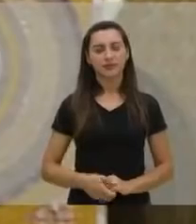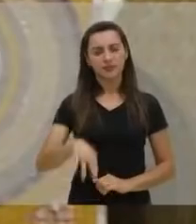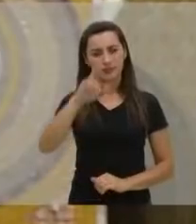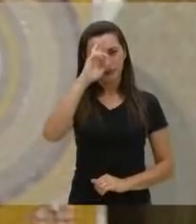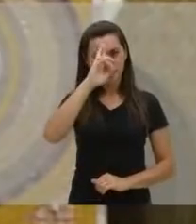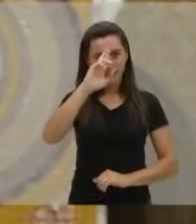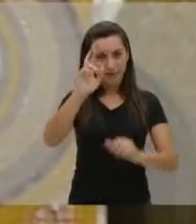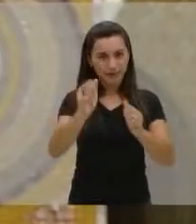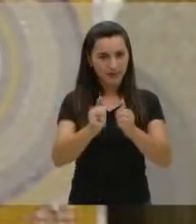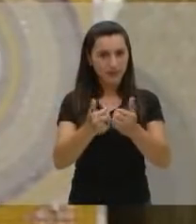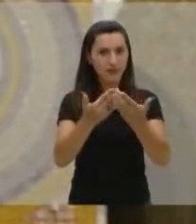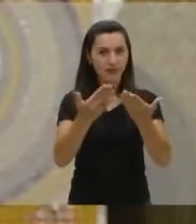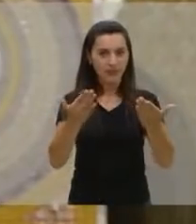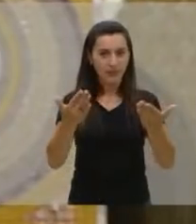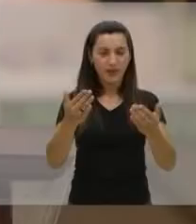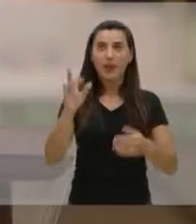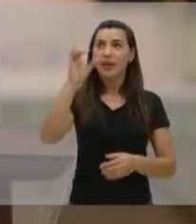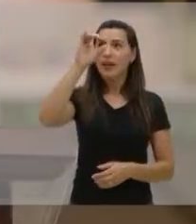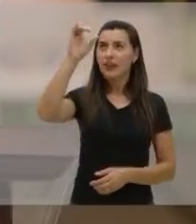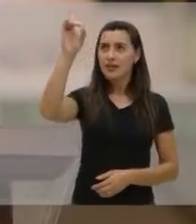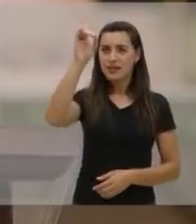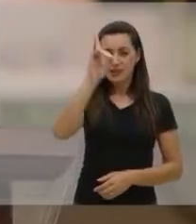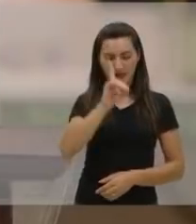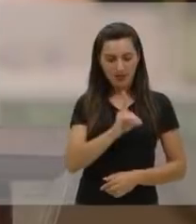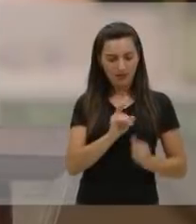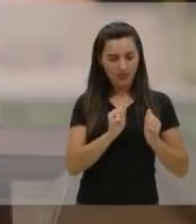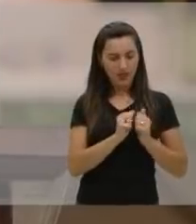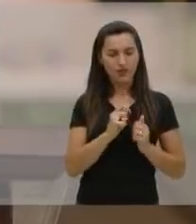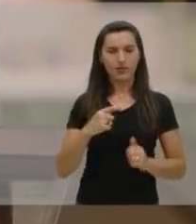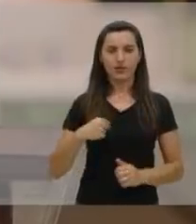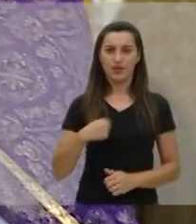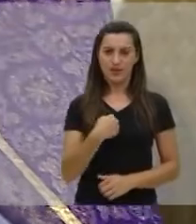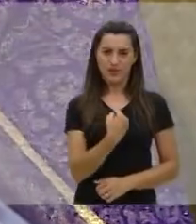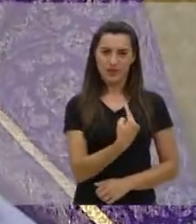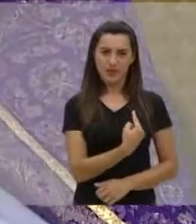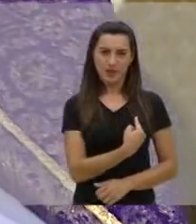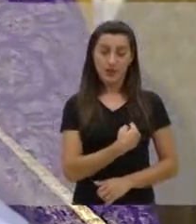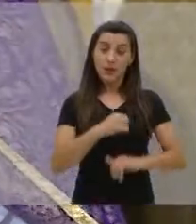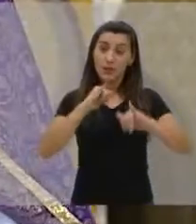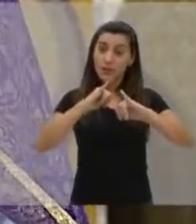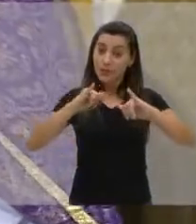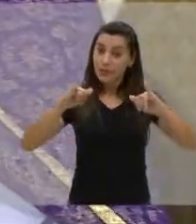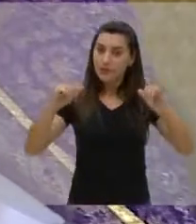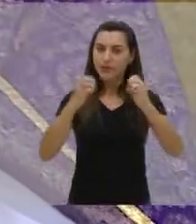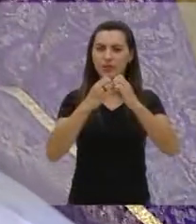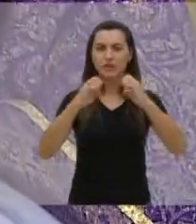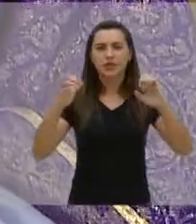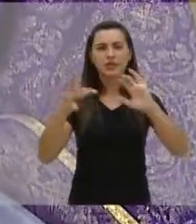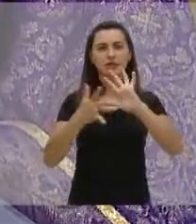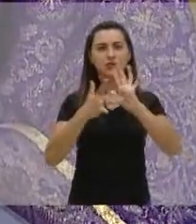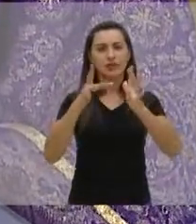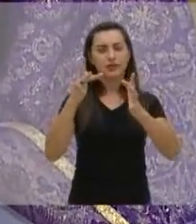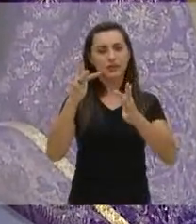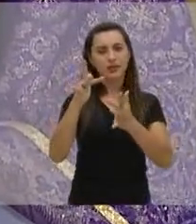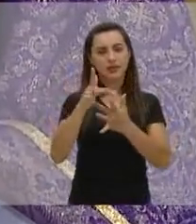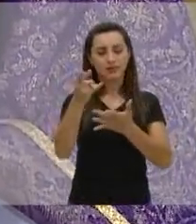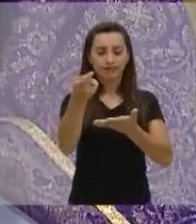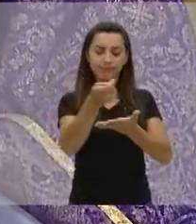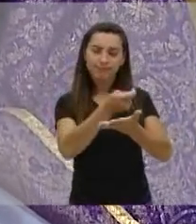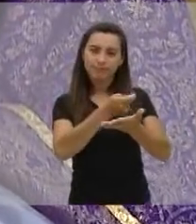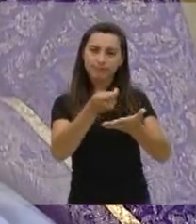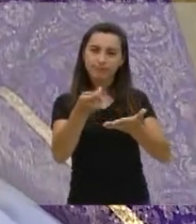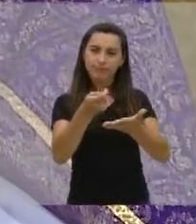O Senhor esteja convosco. Ele está no meio de nós. Proclamação do Evangelho de Jesus